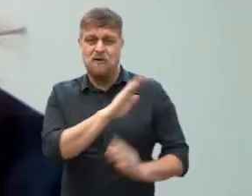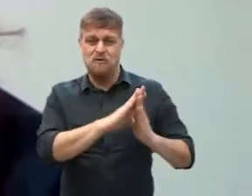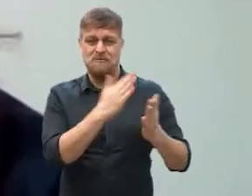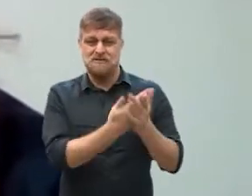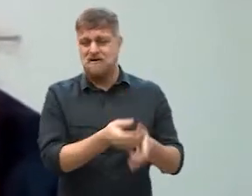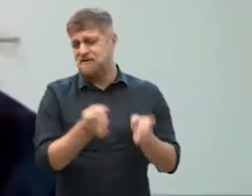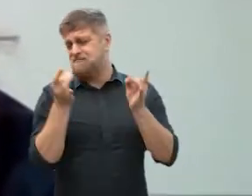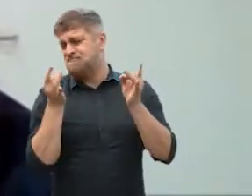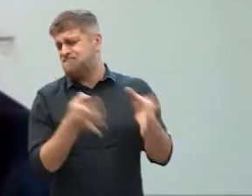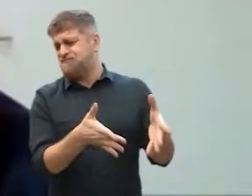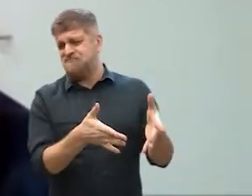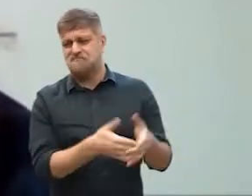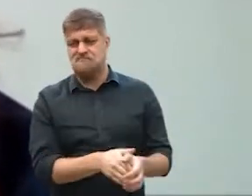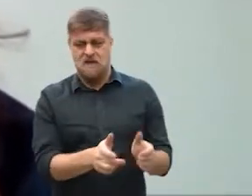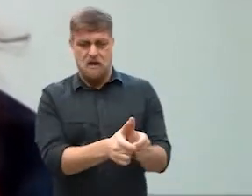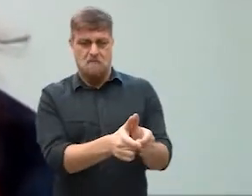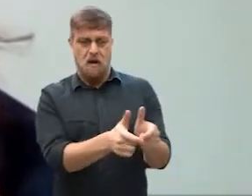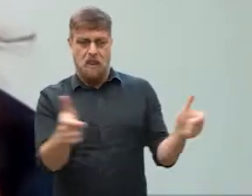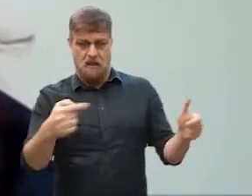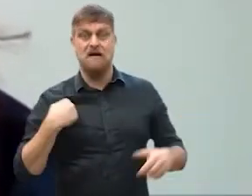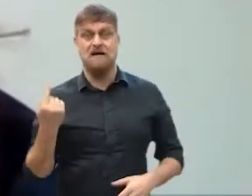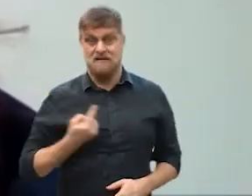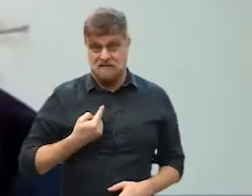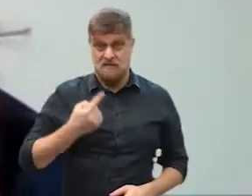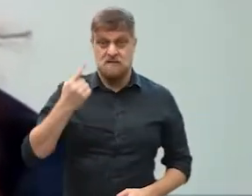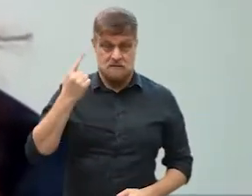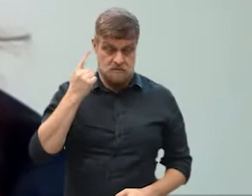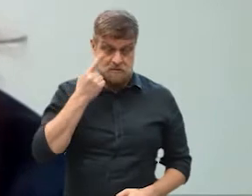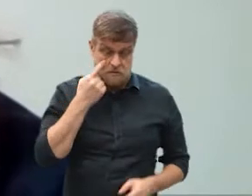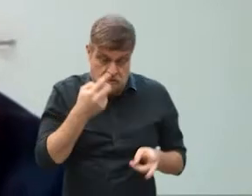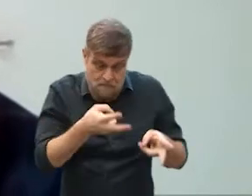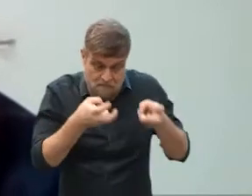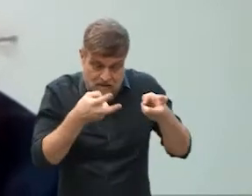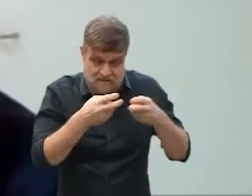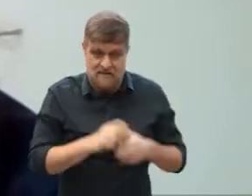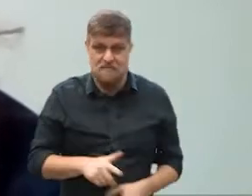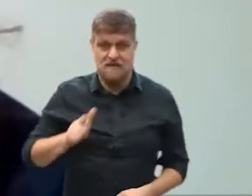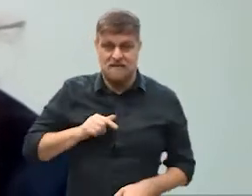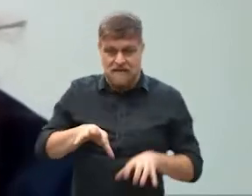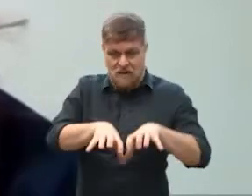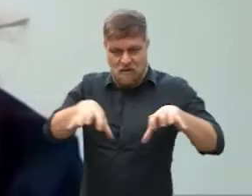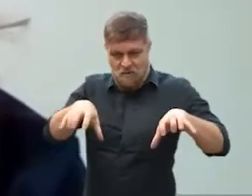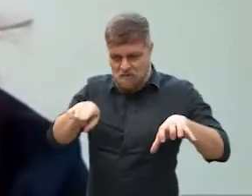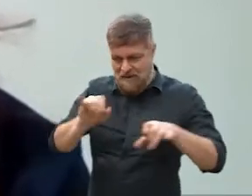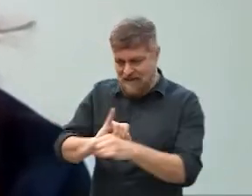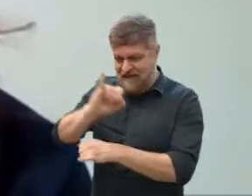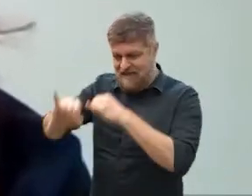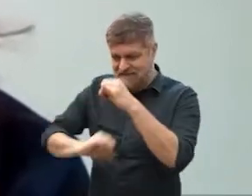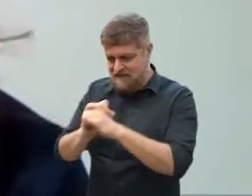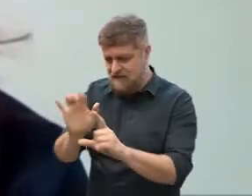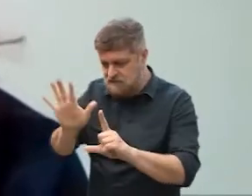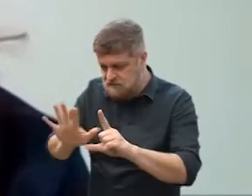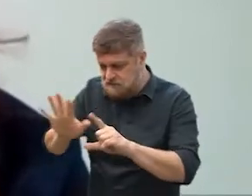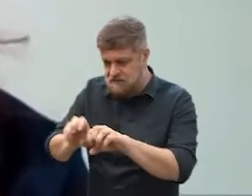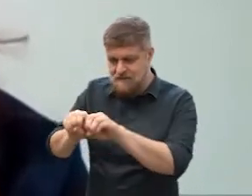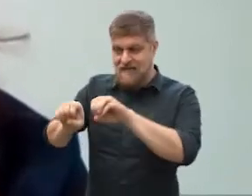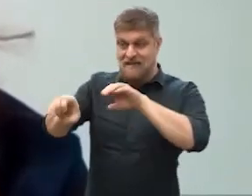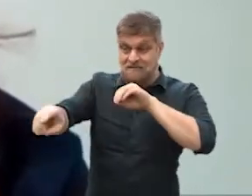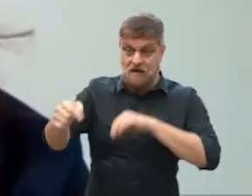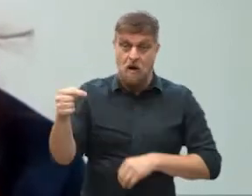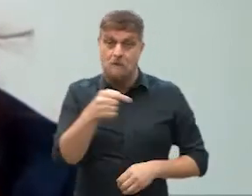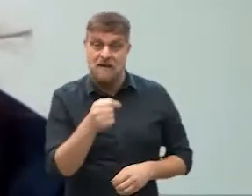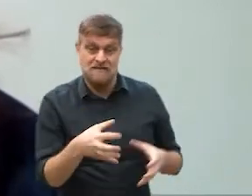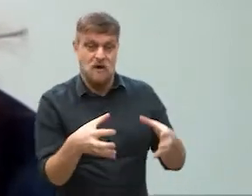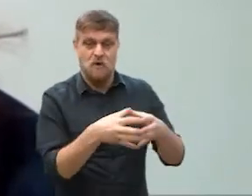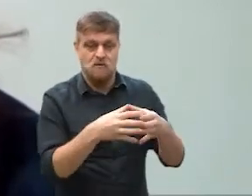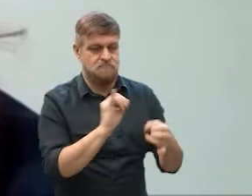escolar. A gente tem visto um abismo aí crescendo, né, entre as pessoas que têm acesso e que não têm acesso à tecnologia. Então, o que a